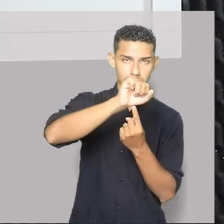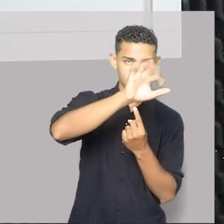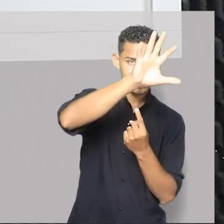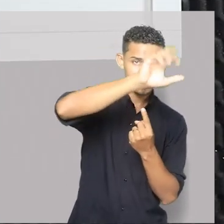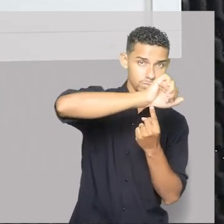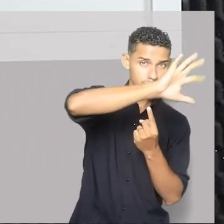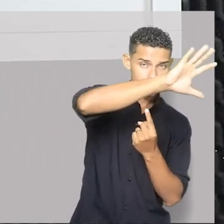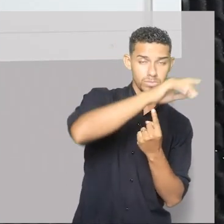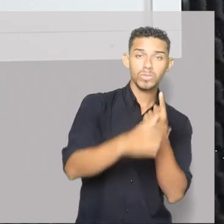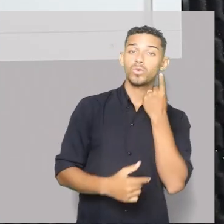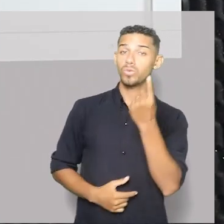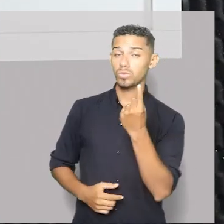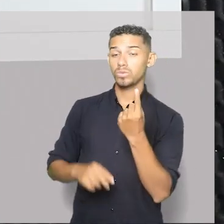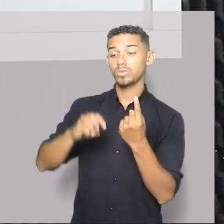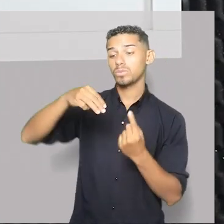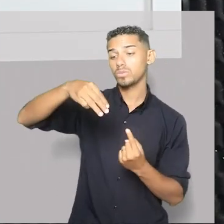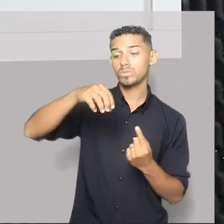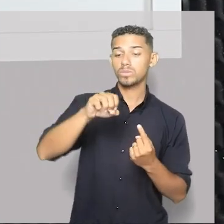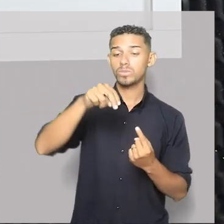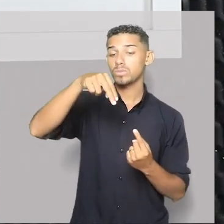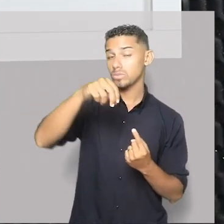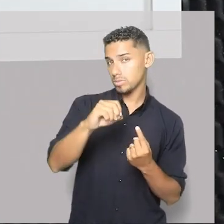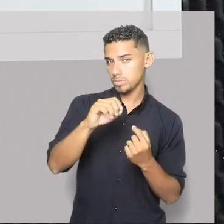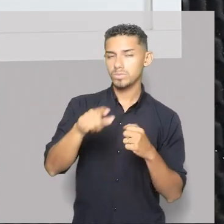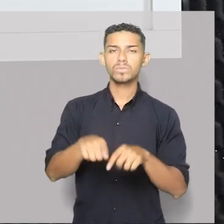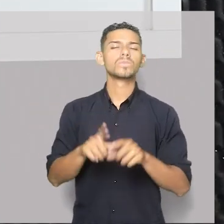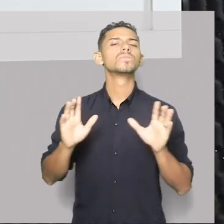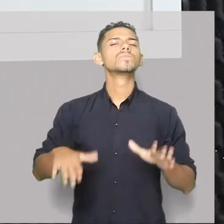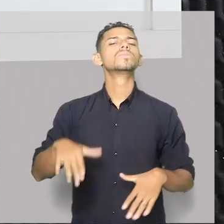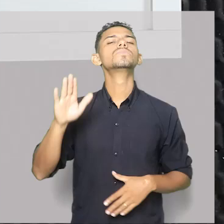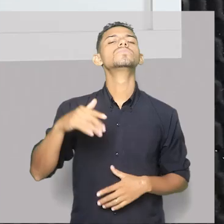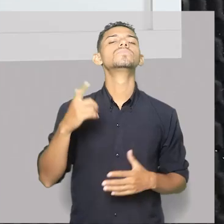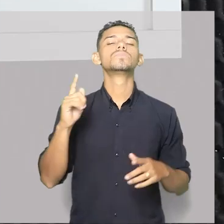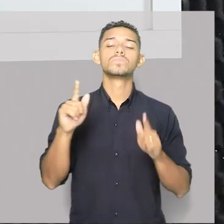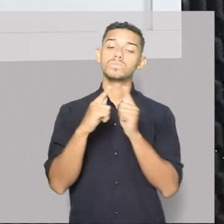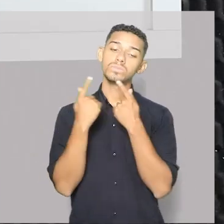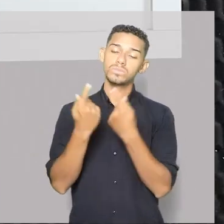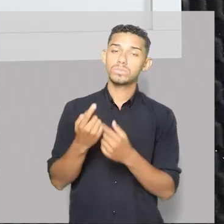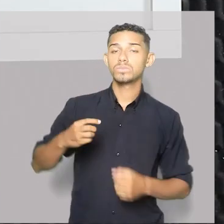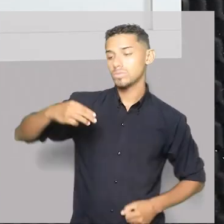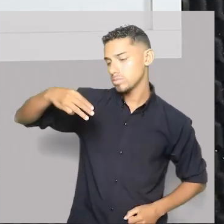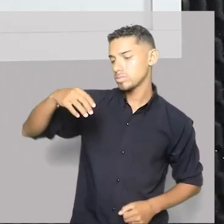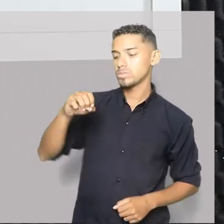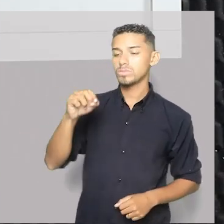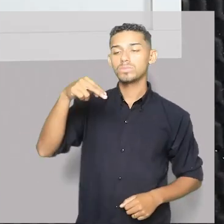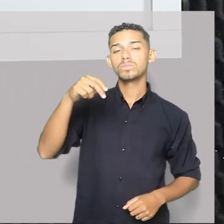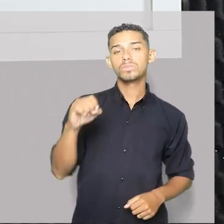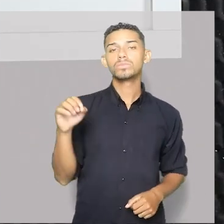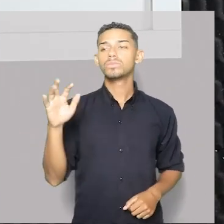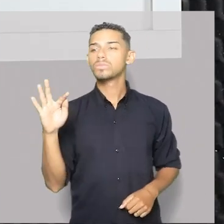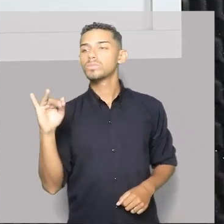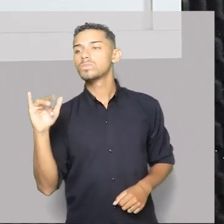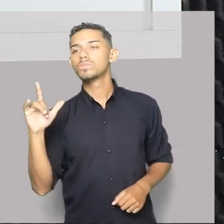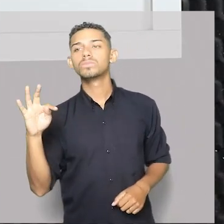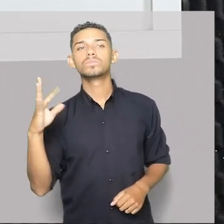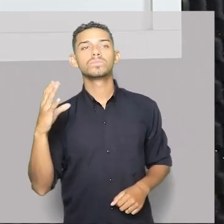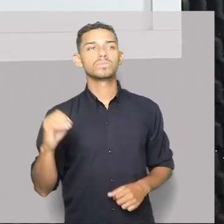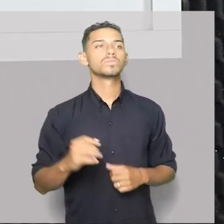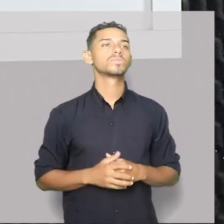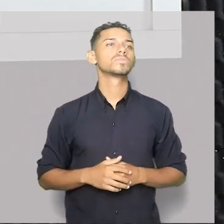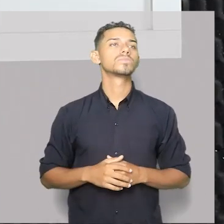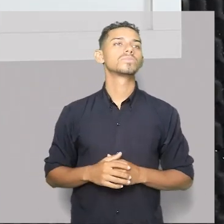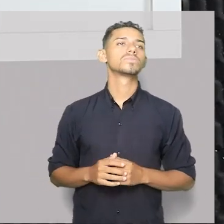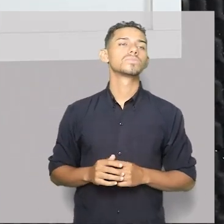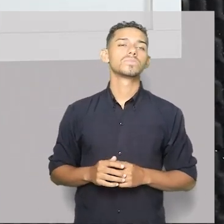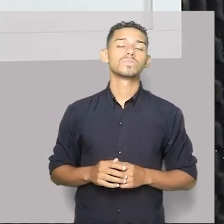ancestral, tá certo? Quem seria pra gente um grupo monofilético? Eu vou montar aqui com vocês,